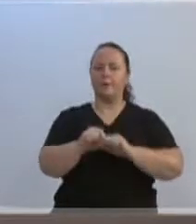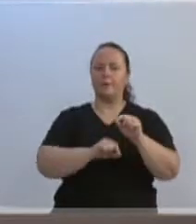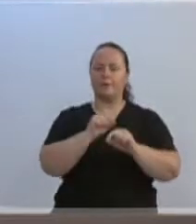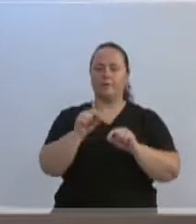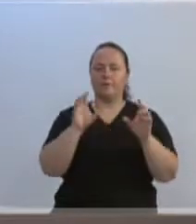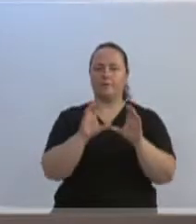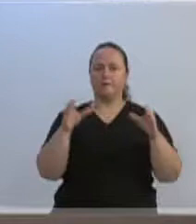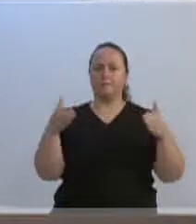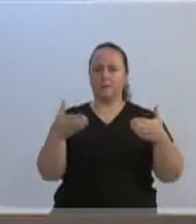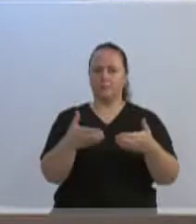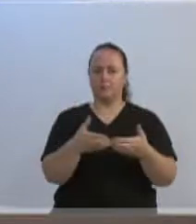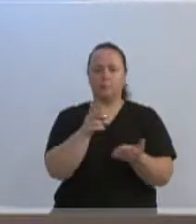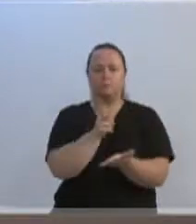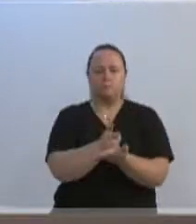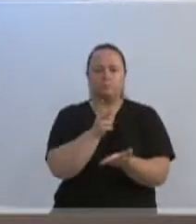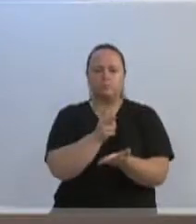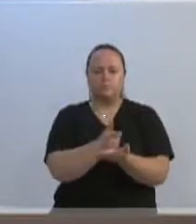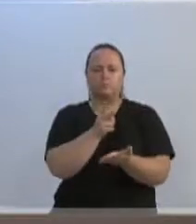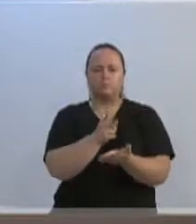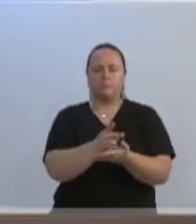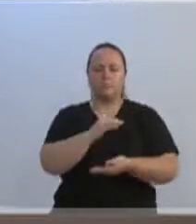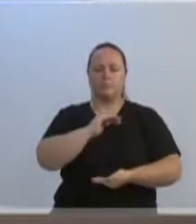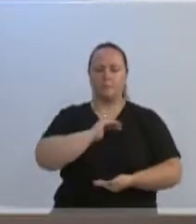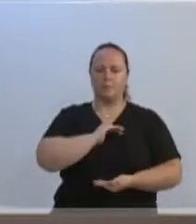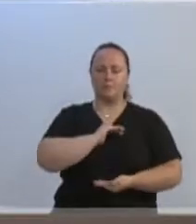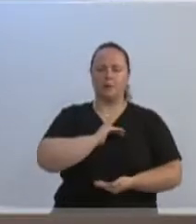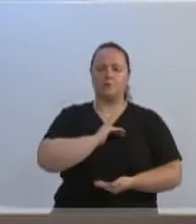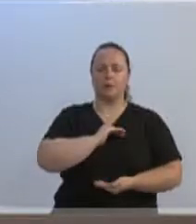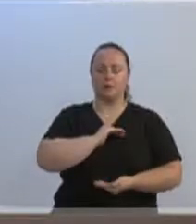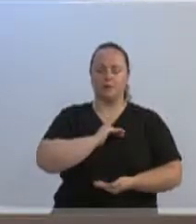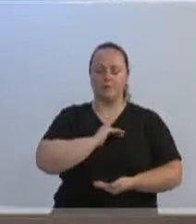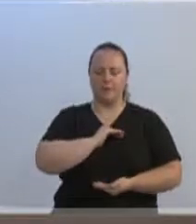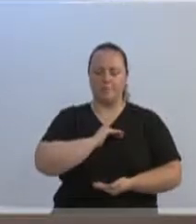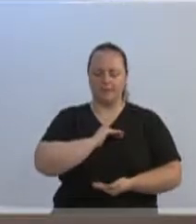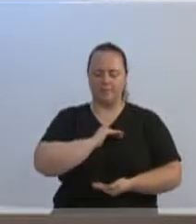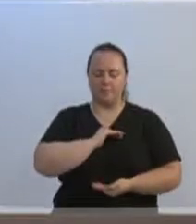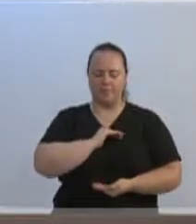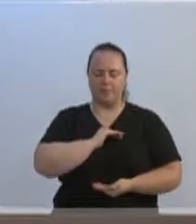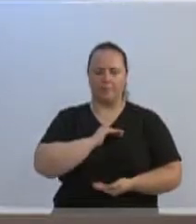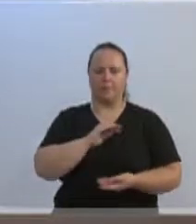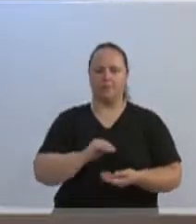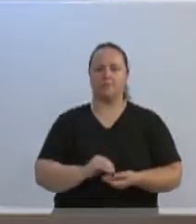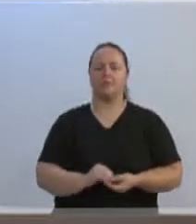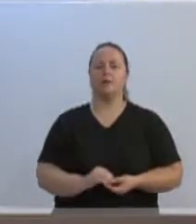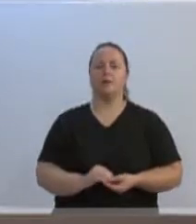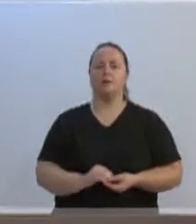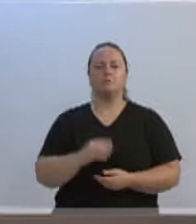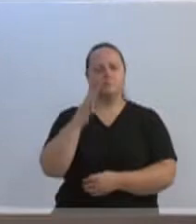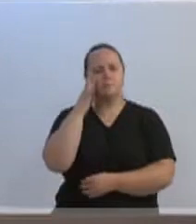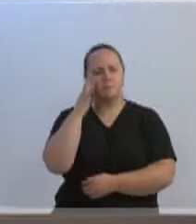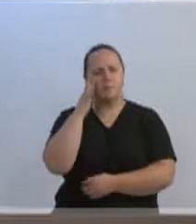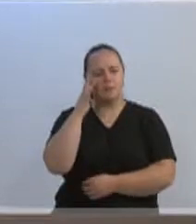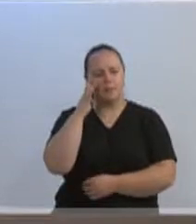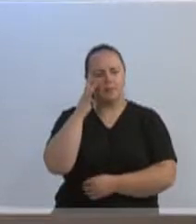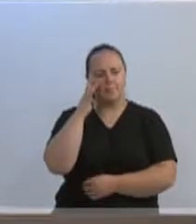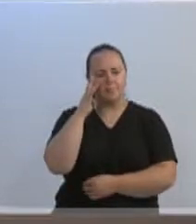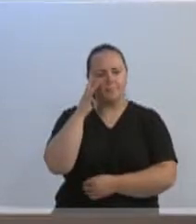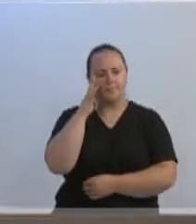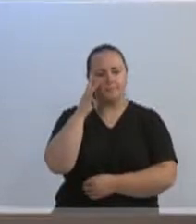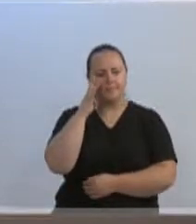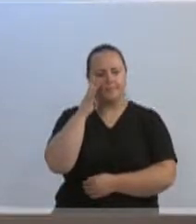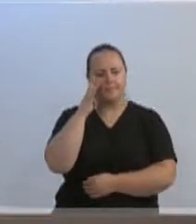permanente de defesa civil composta por cinco membros observada a forma regimental para sua constituição